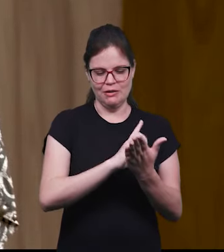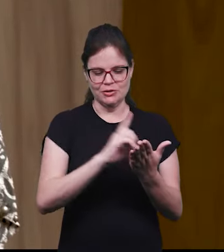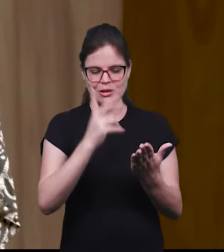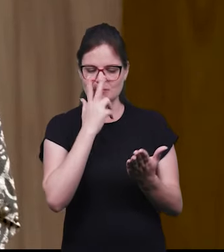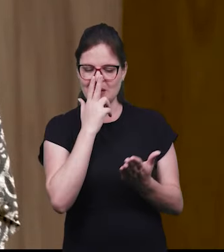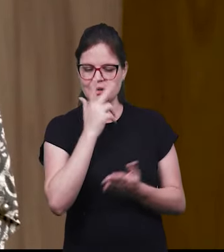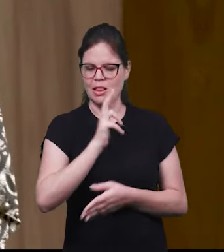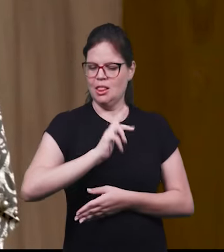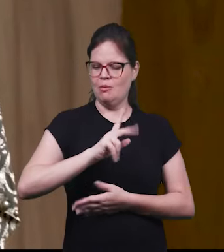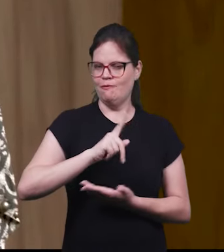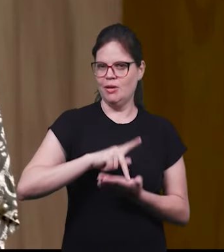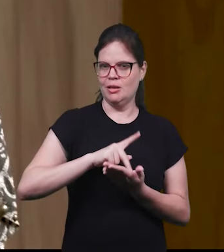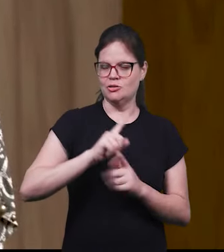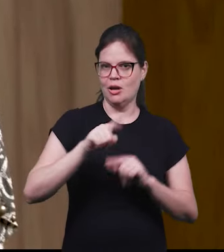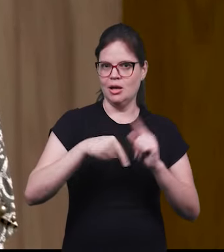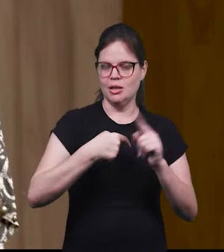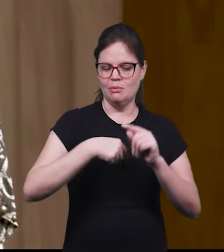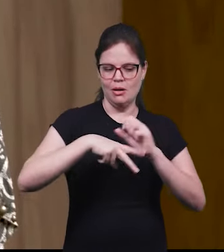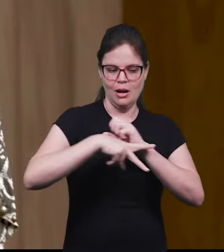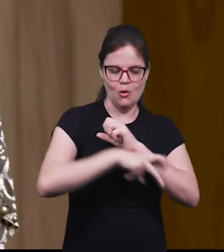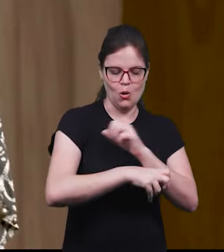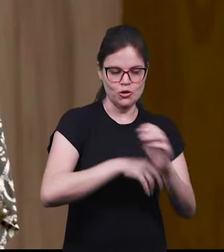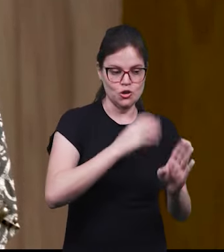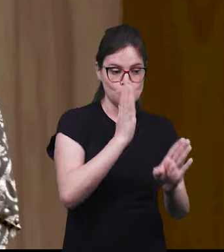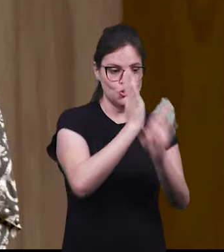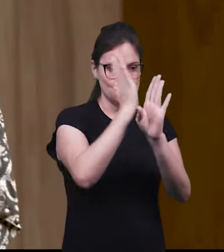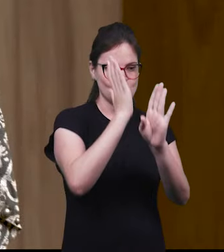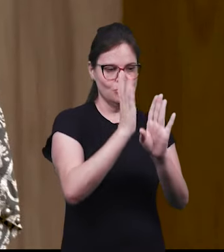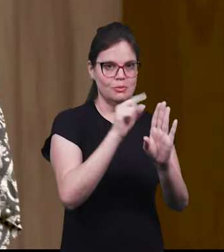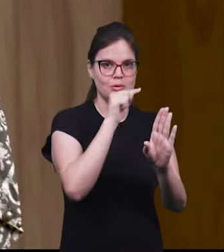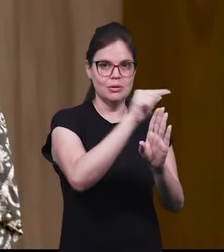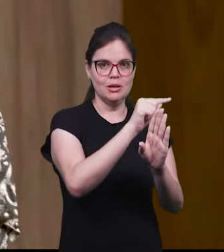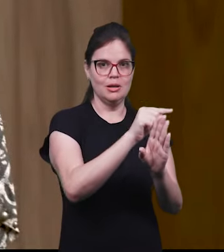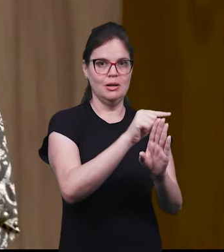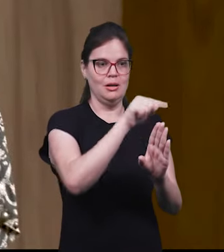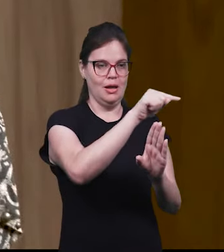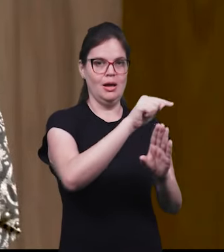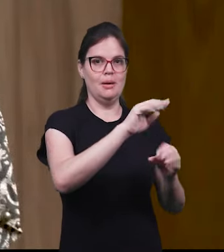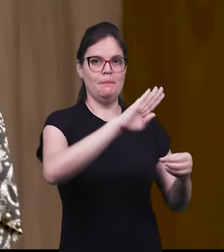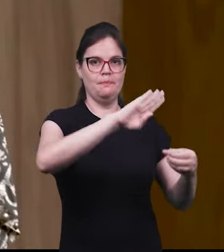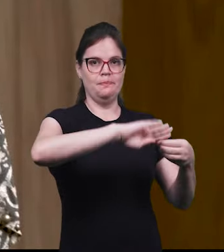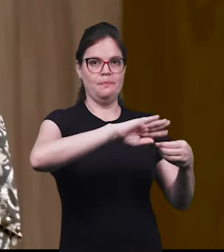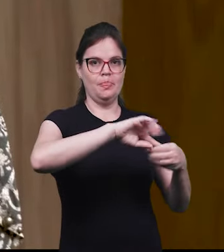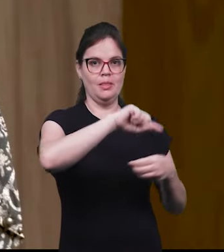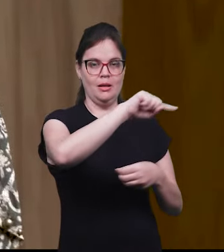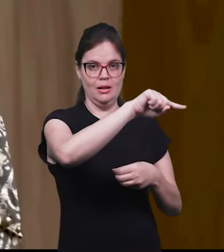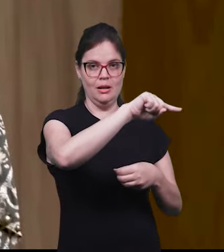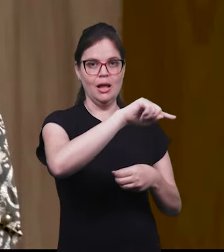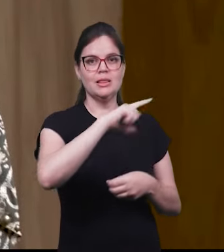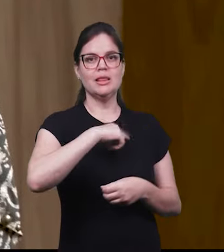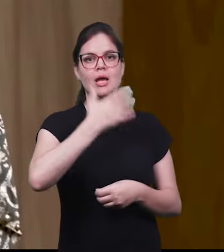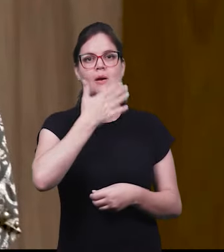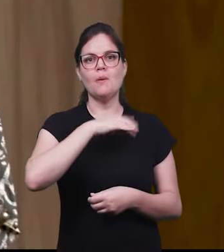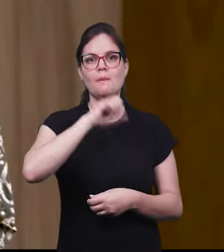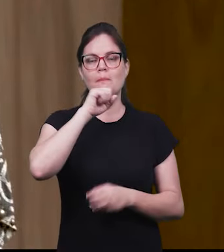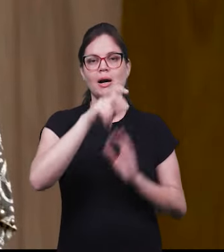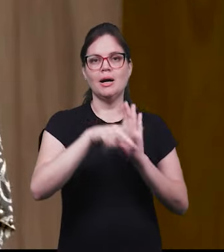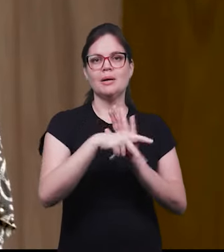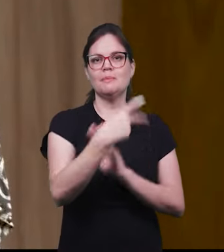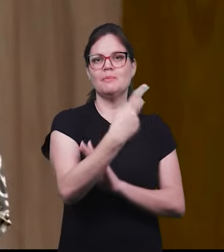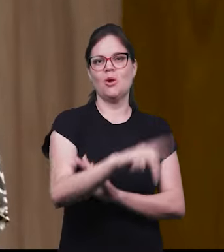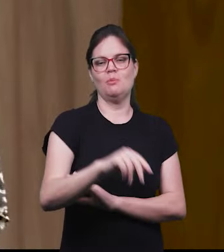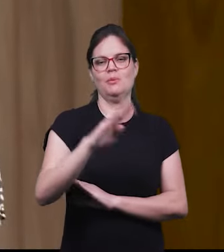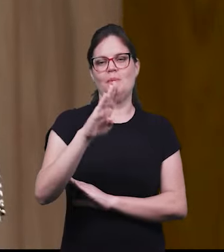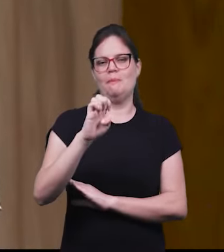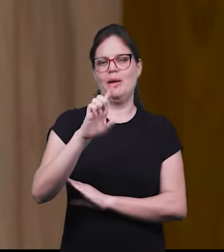nesse ponto. Só que eles descobriram que Nabonido, que era pai de Beltesazar, ele